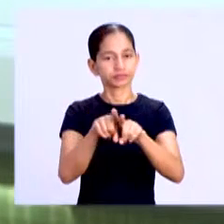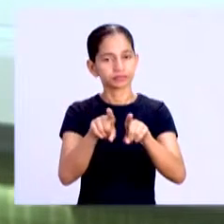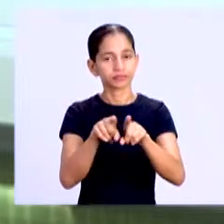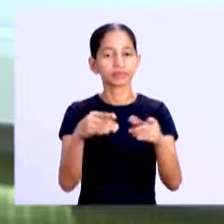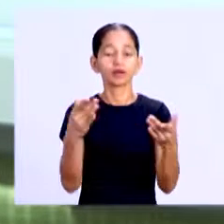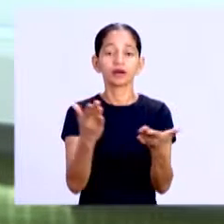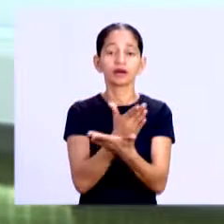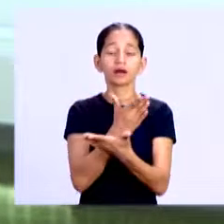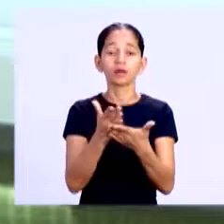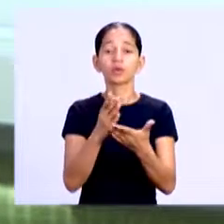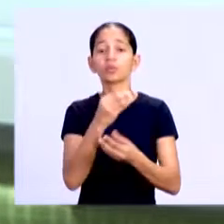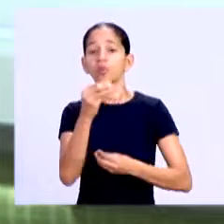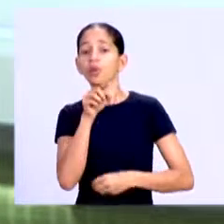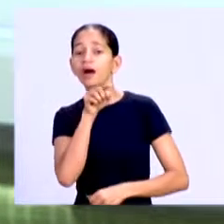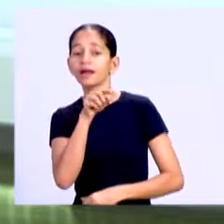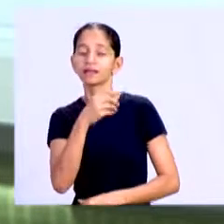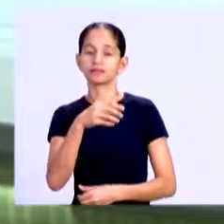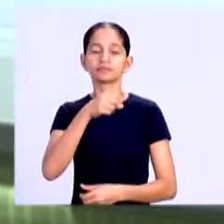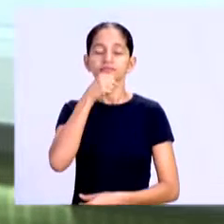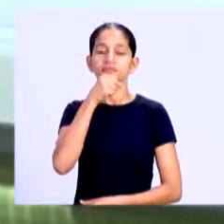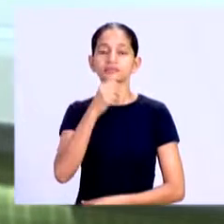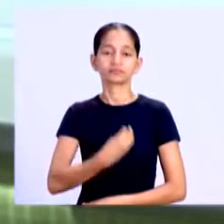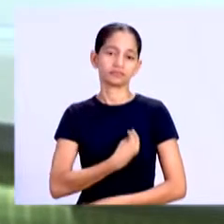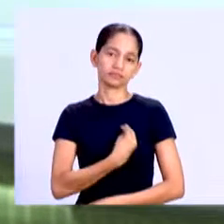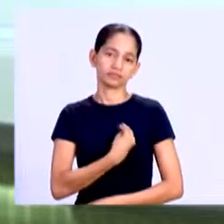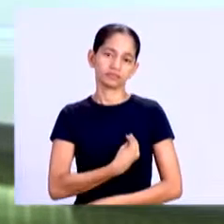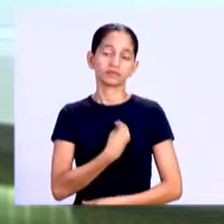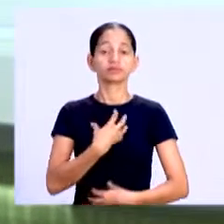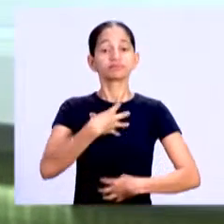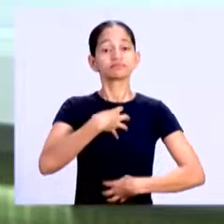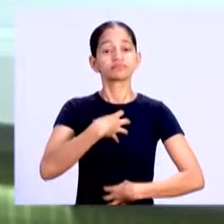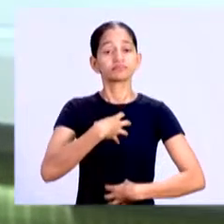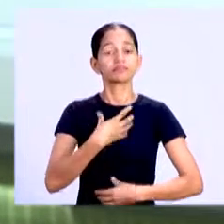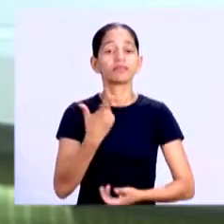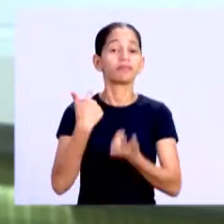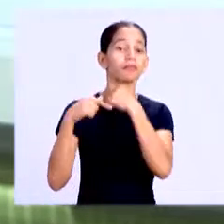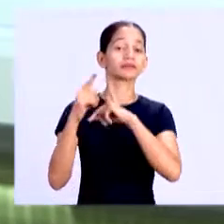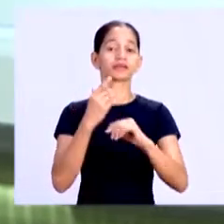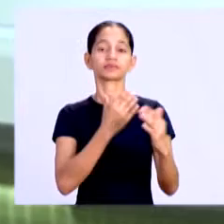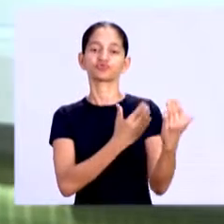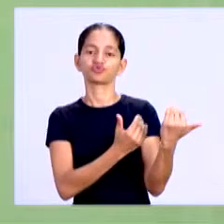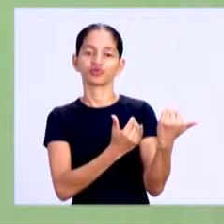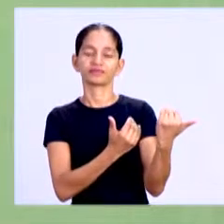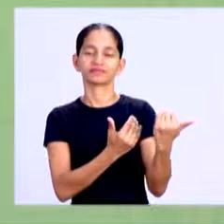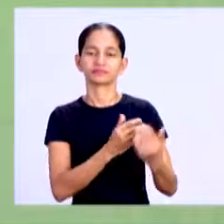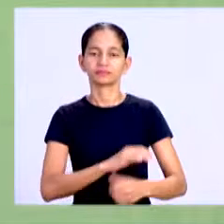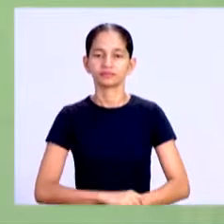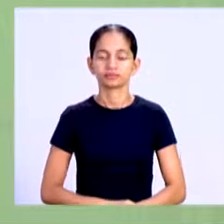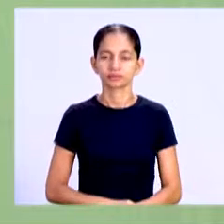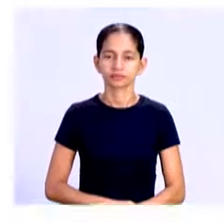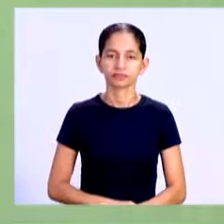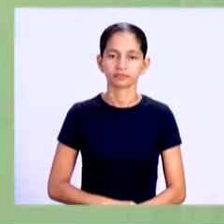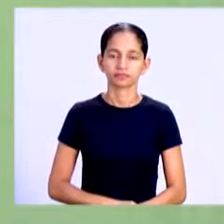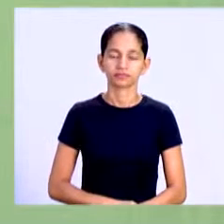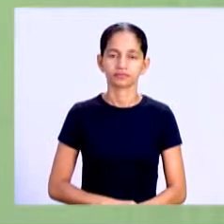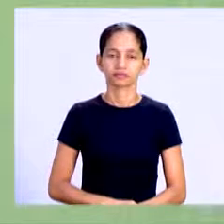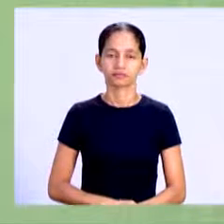da vida que esse idoso levou quando era mais jovem.